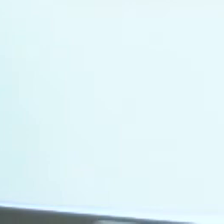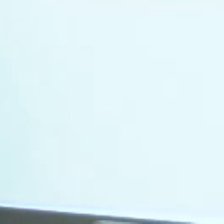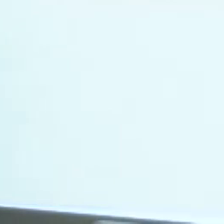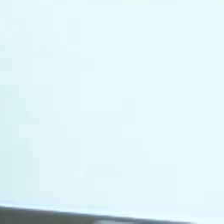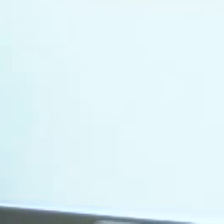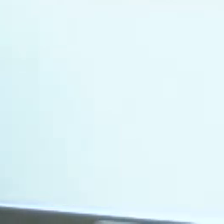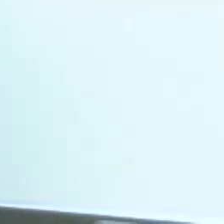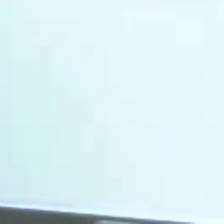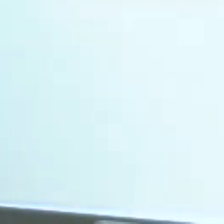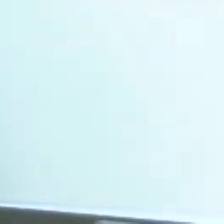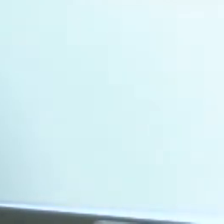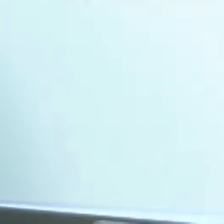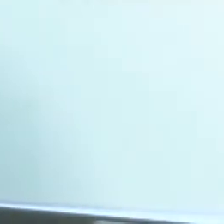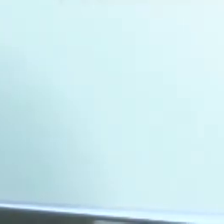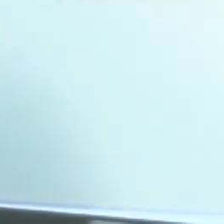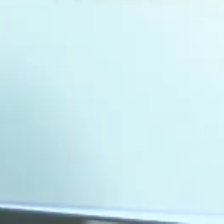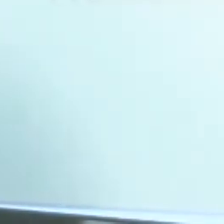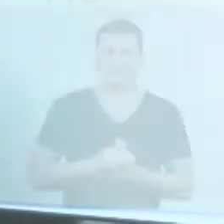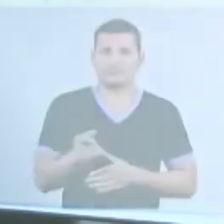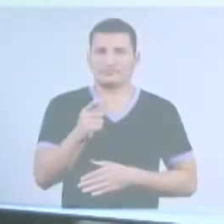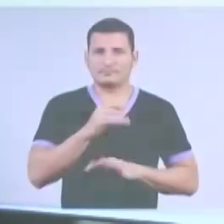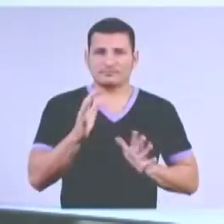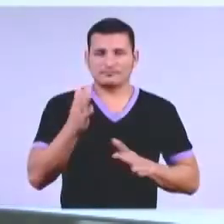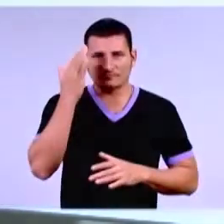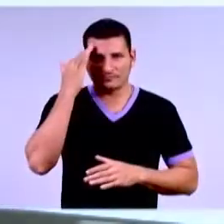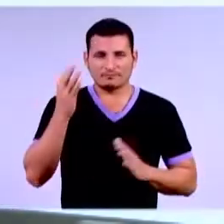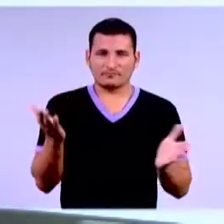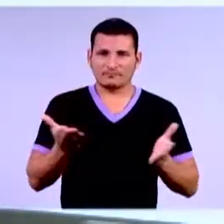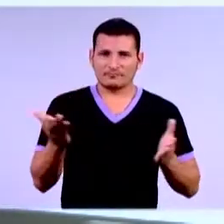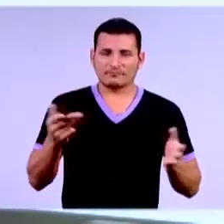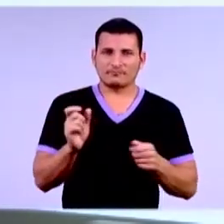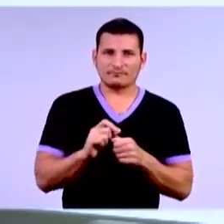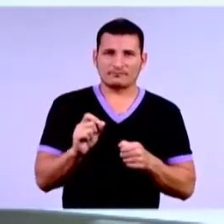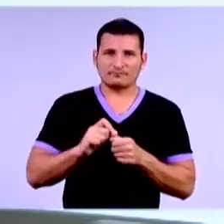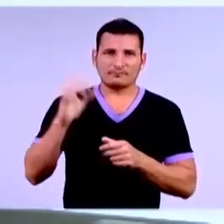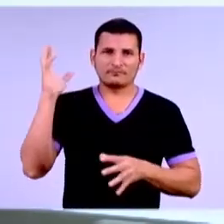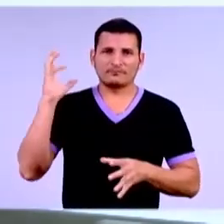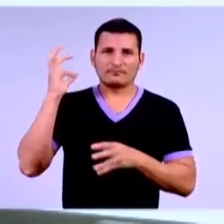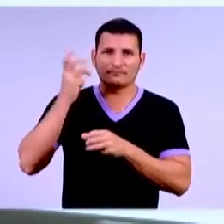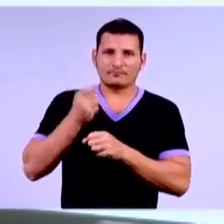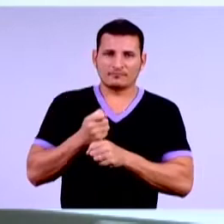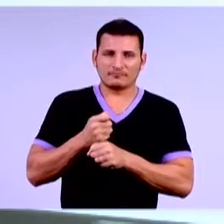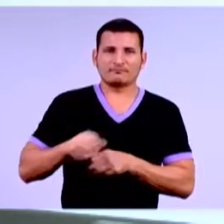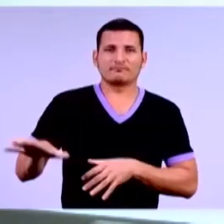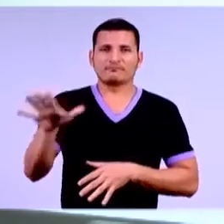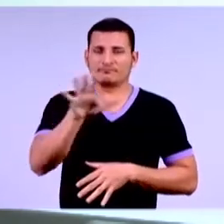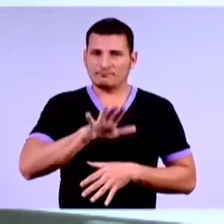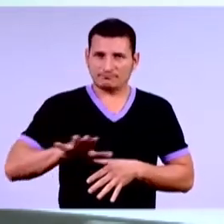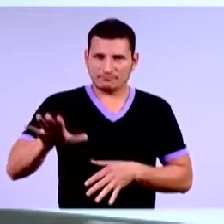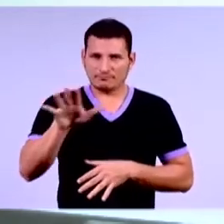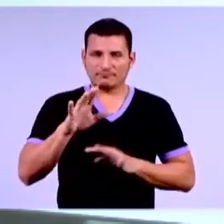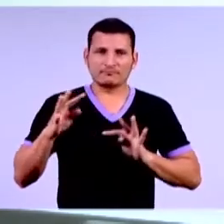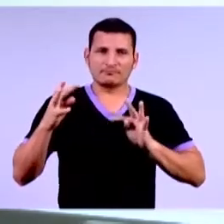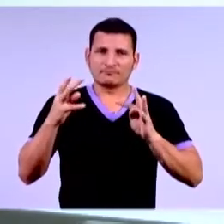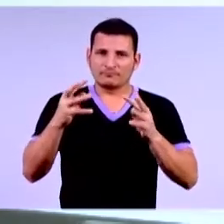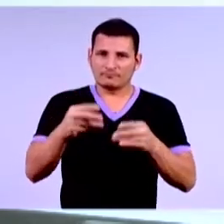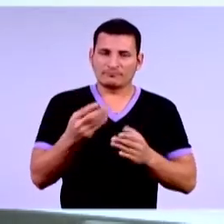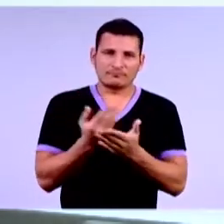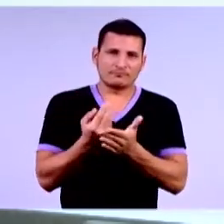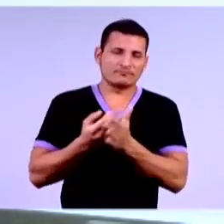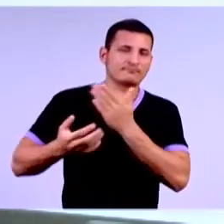como vocês já sabem hoje nós vamos fazer uma revisão geral de tudo aqui nós linus durante as nossas